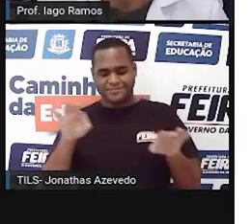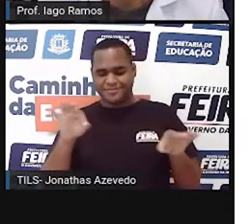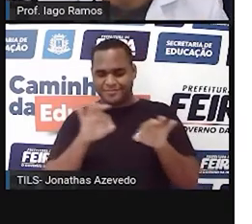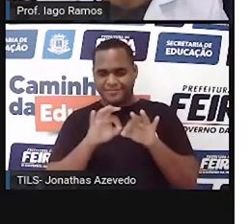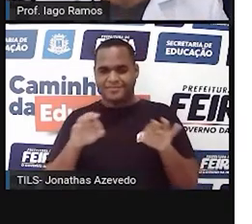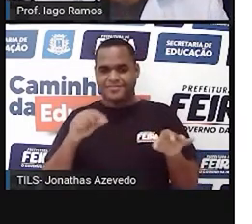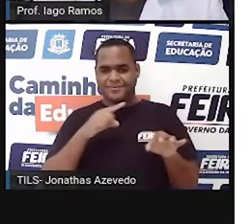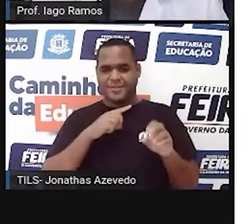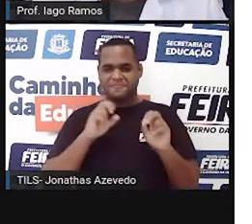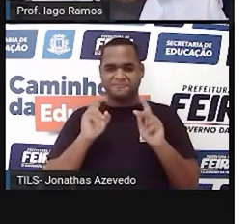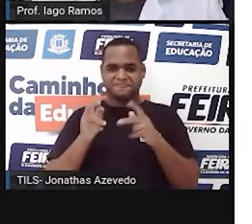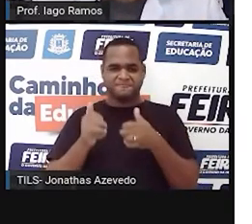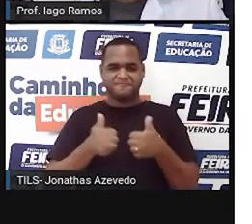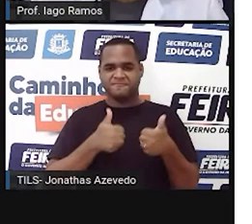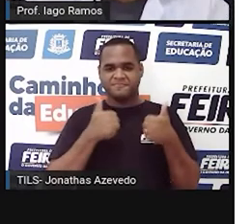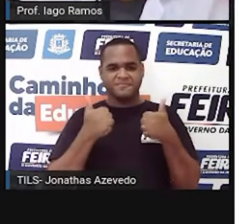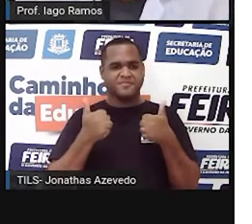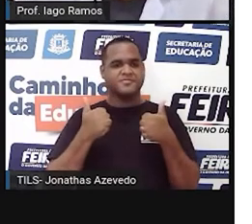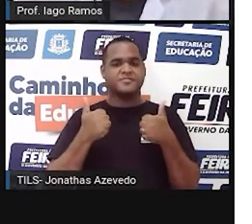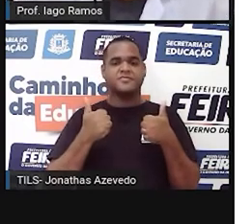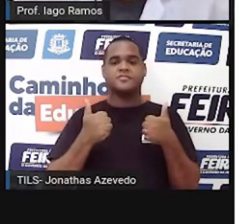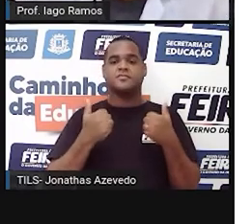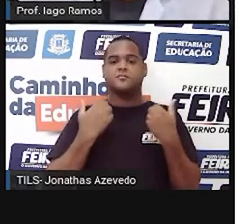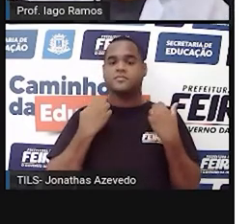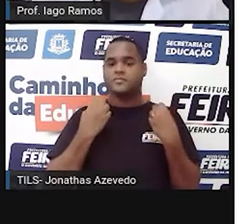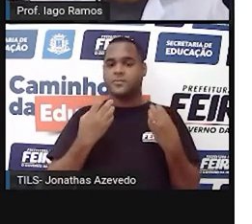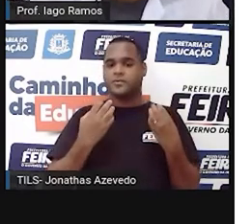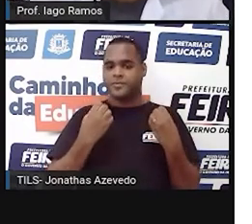belezinha? Bom,